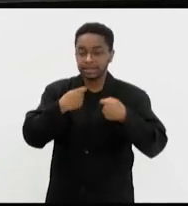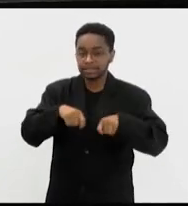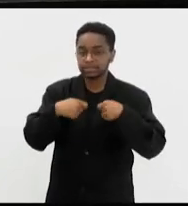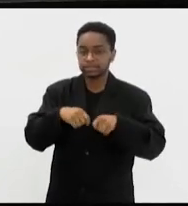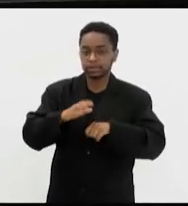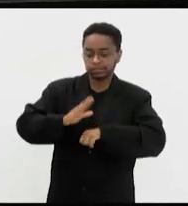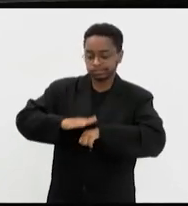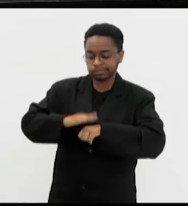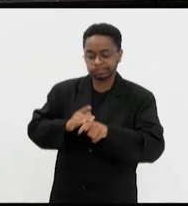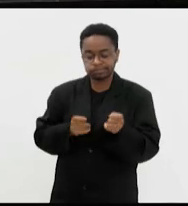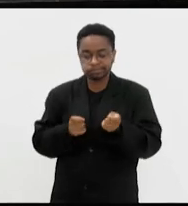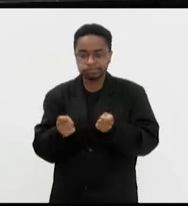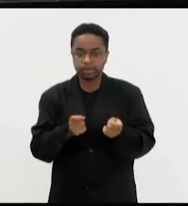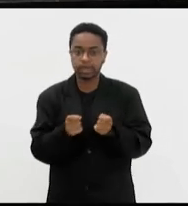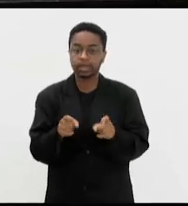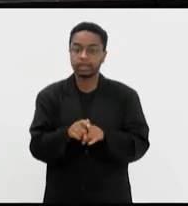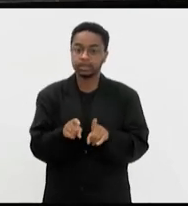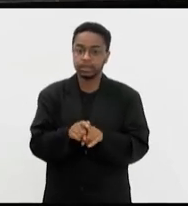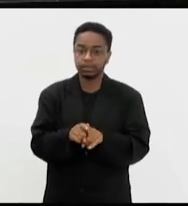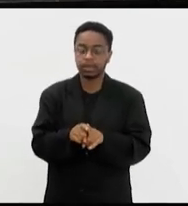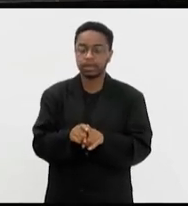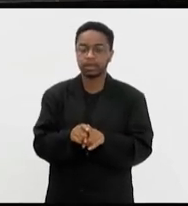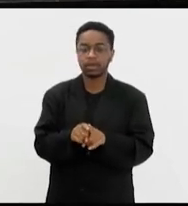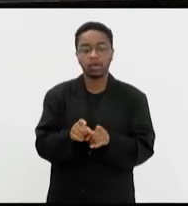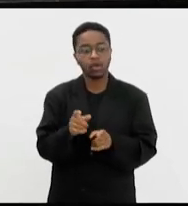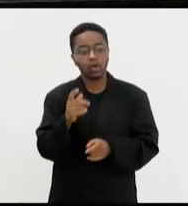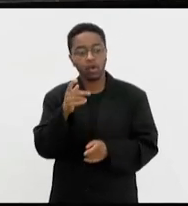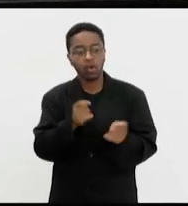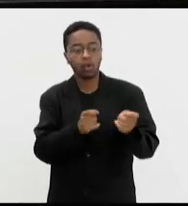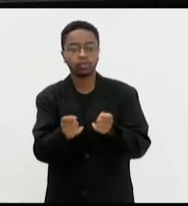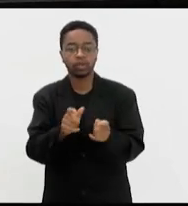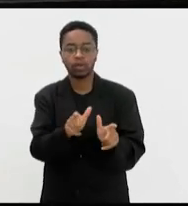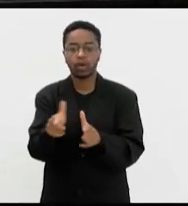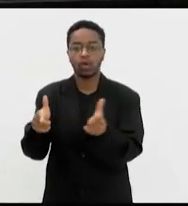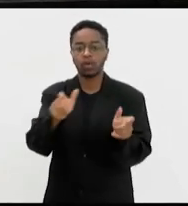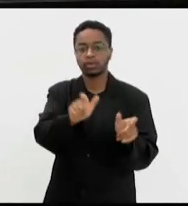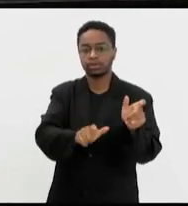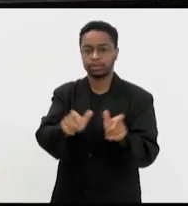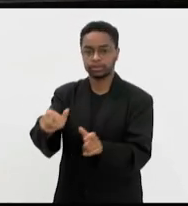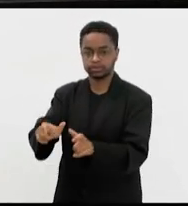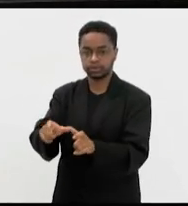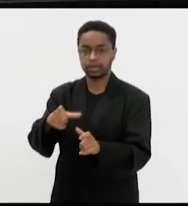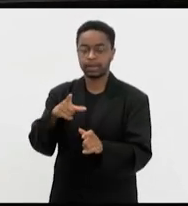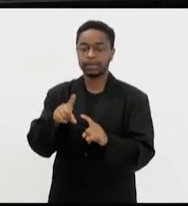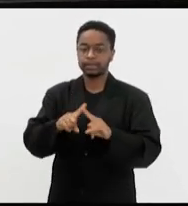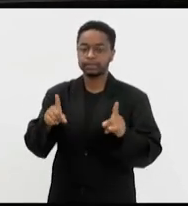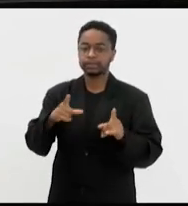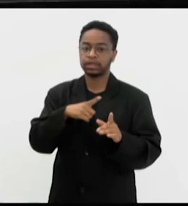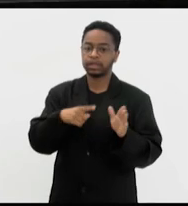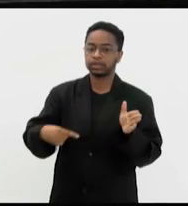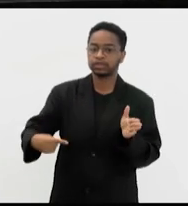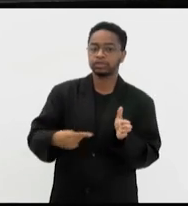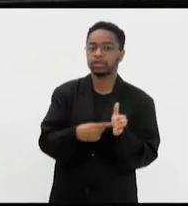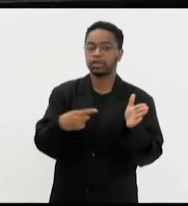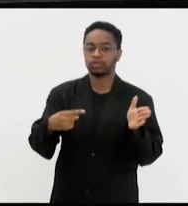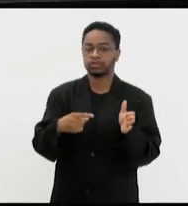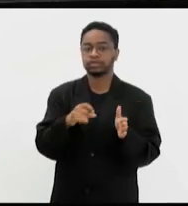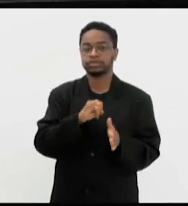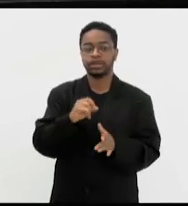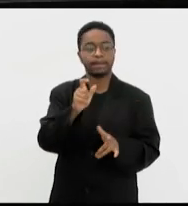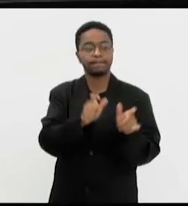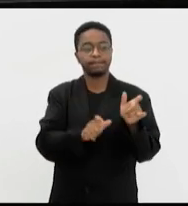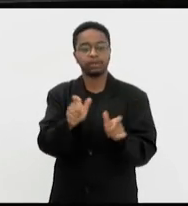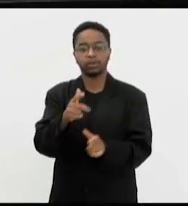censurar e também monitoravam aos demais denunciando aquelas que não